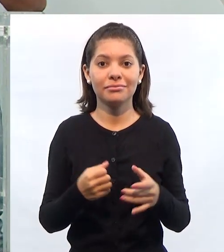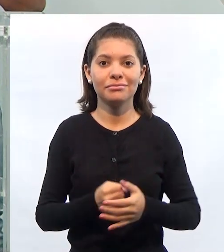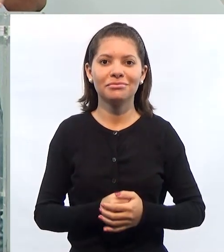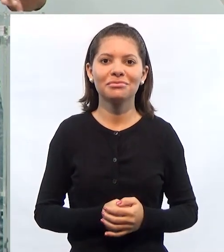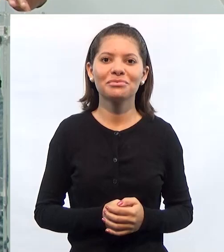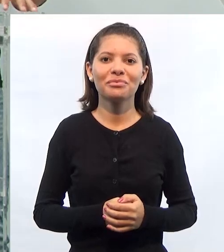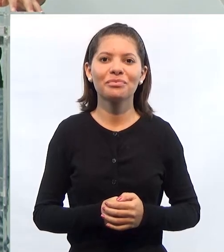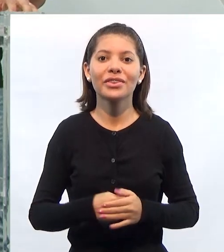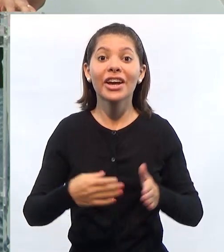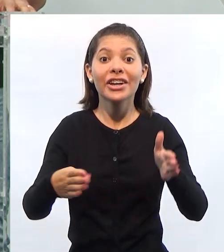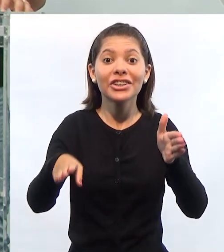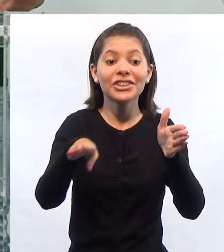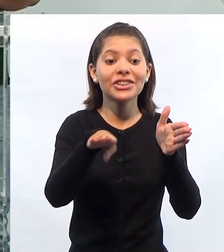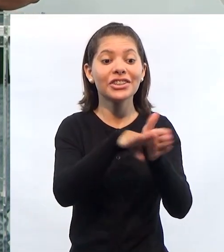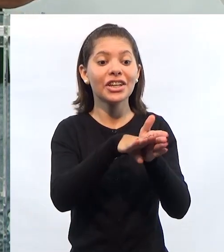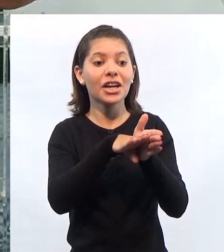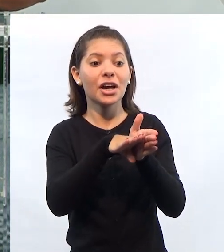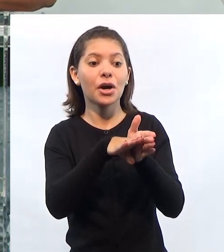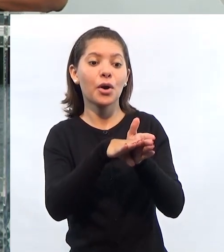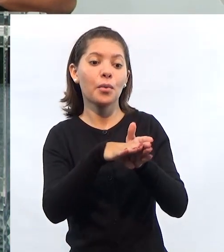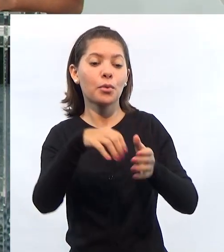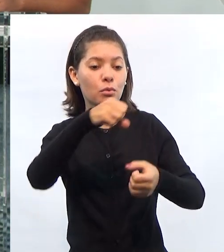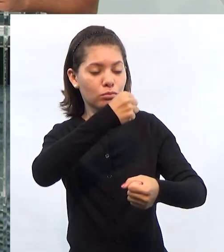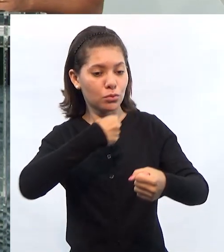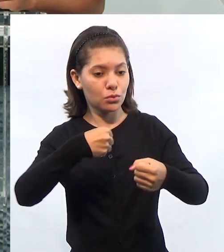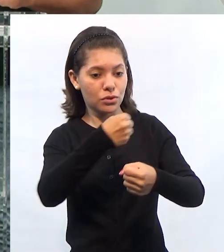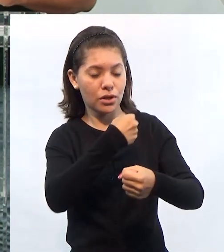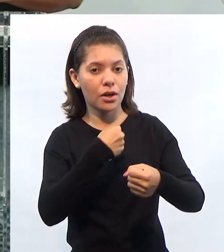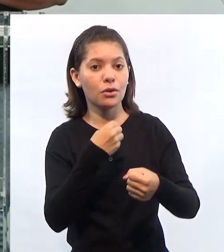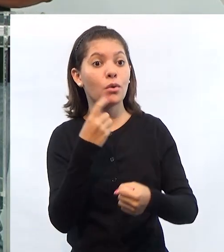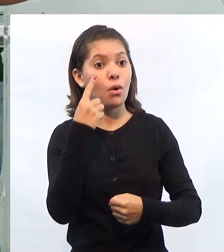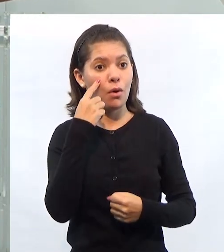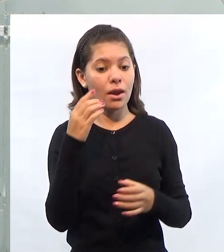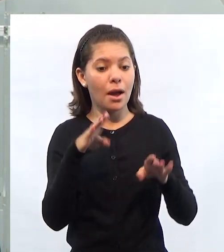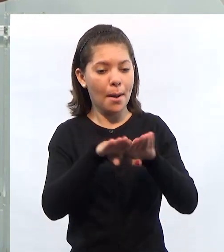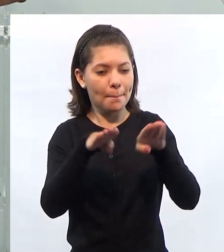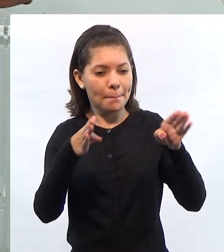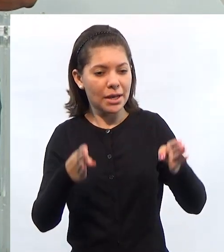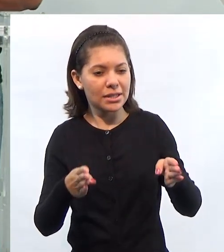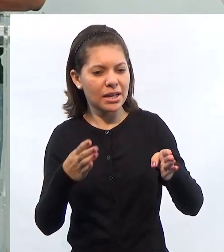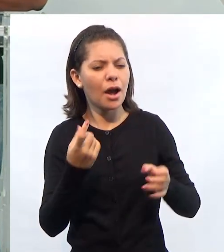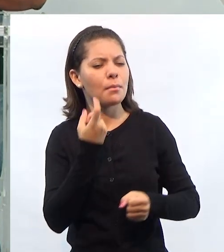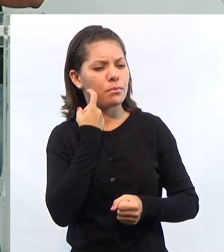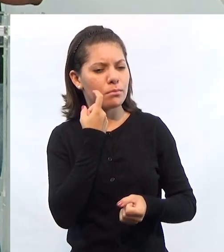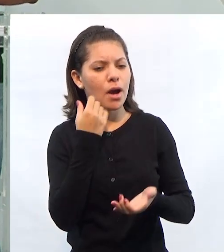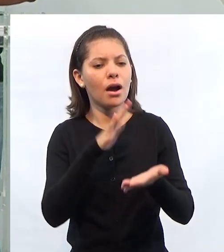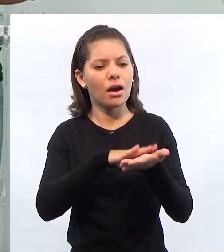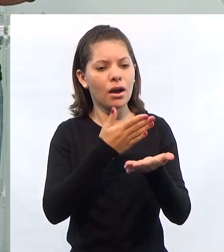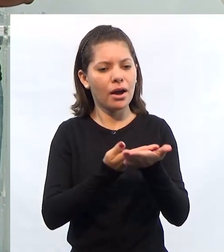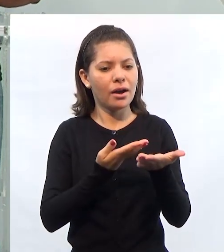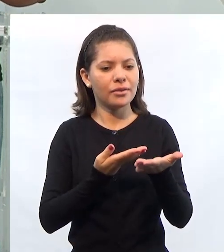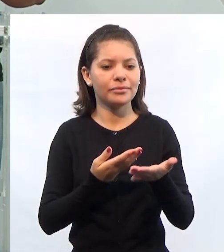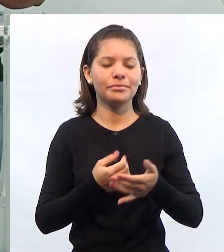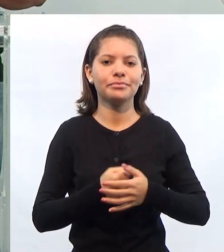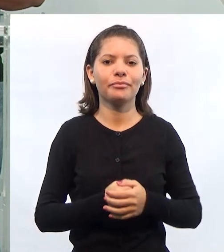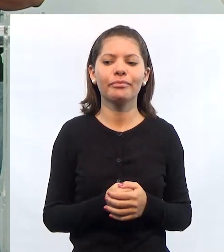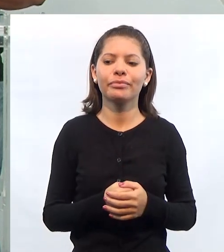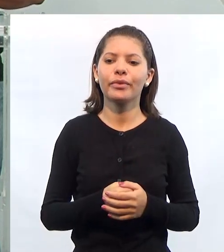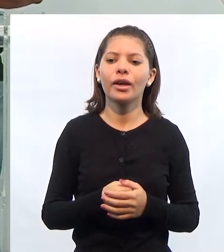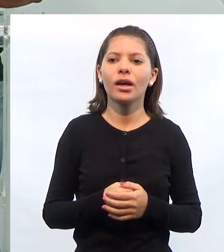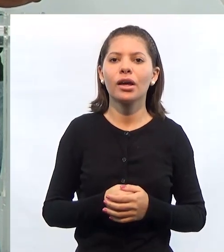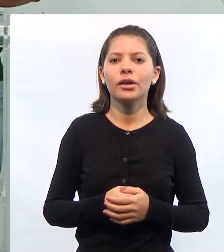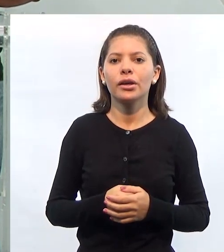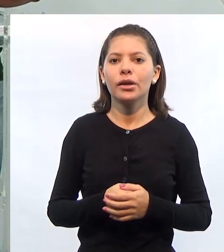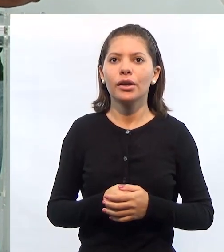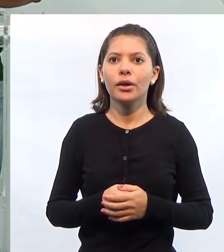chega lá pro cozinheiro e fala, olha, mesa tal que é uma porção de peixe frito. O cozinheiro